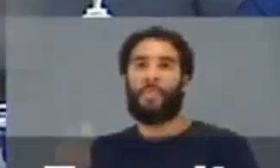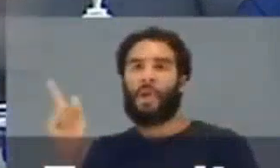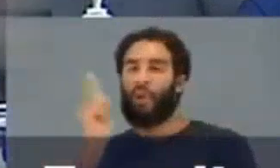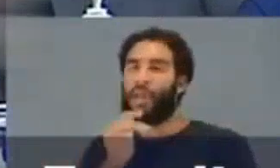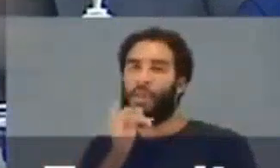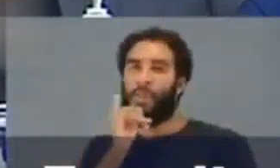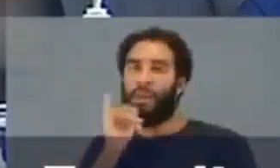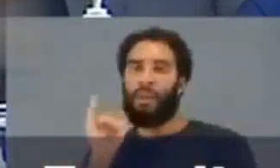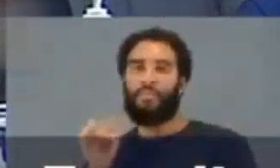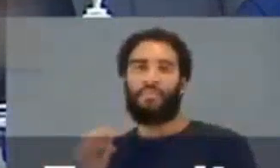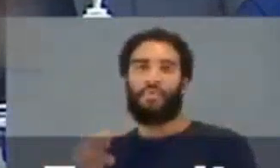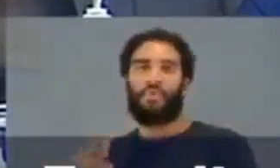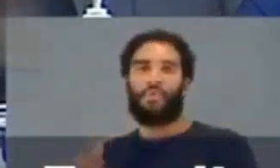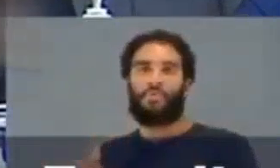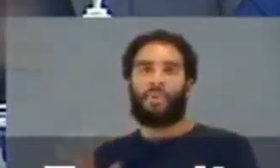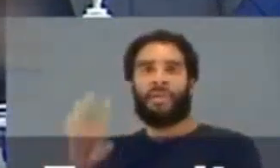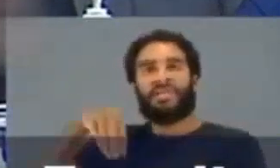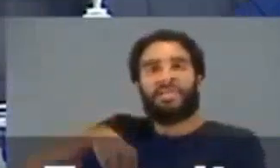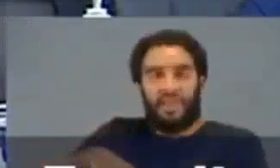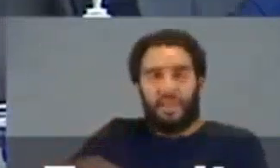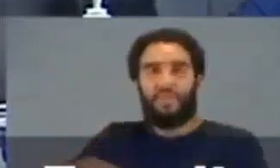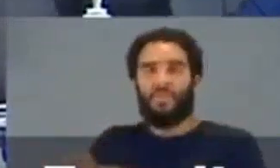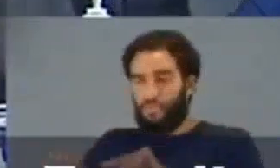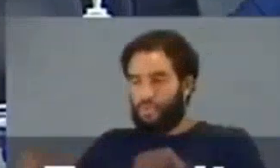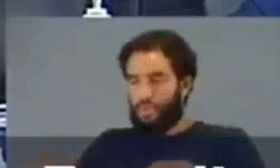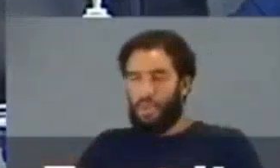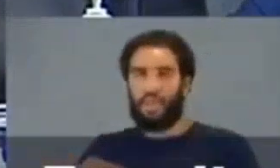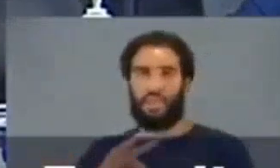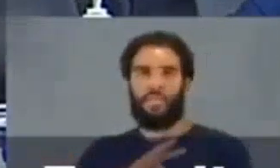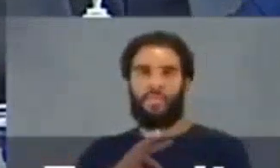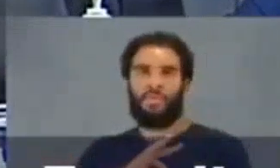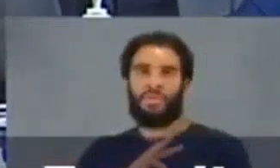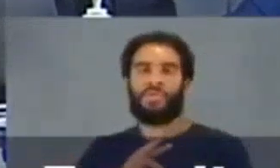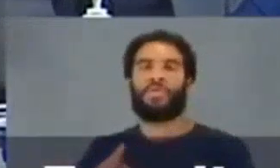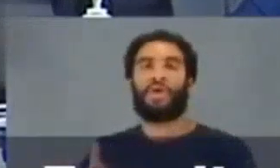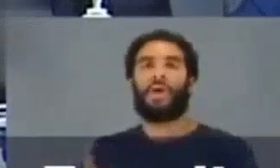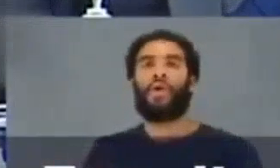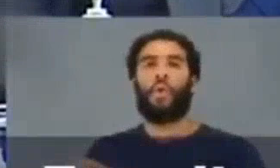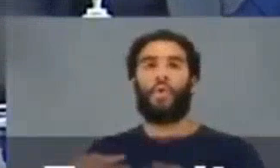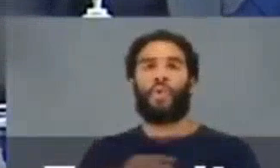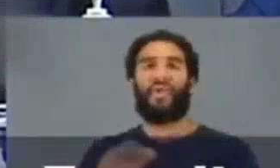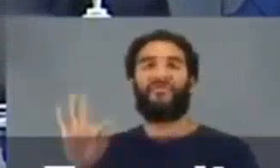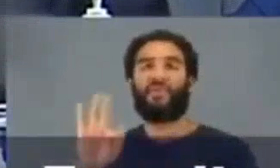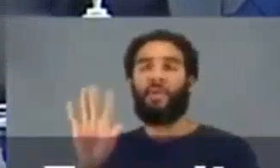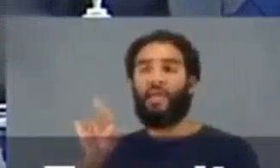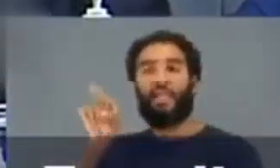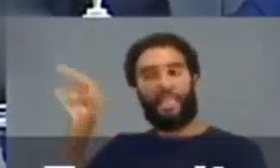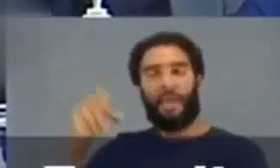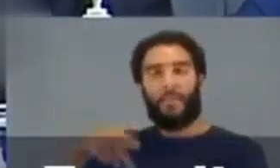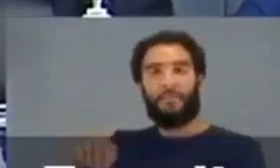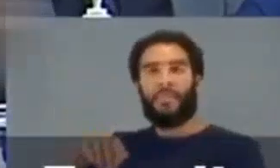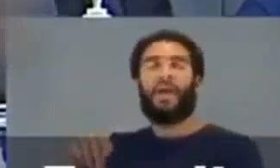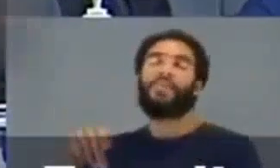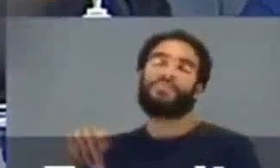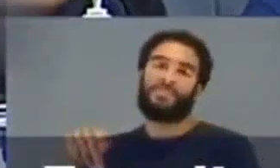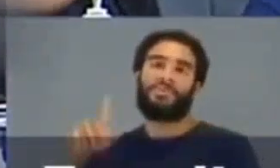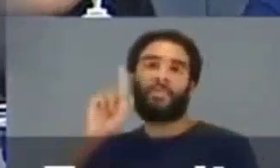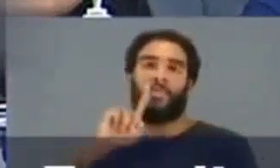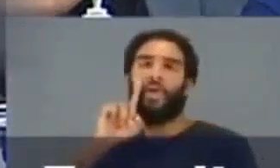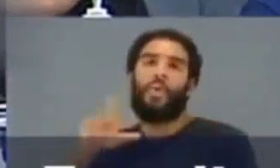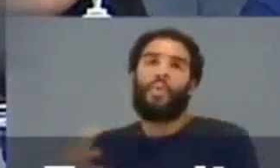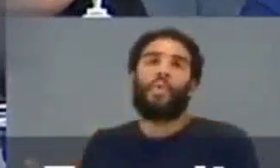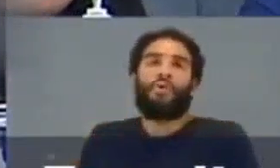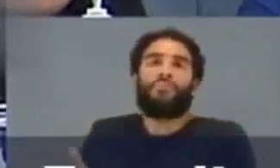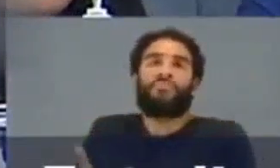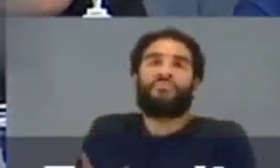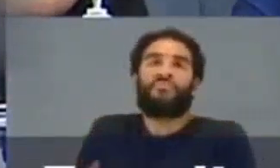verdade, ocupar esse escritório da Polícia Rodoviária Federal em Washington. Qual a qualificação profissional dele para o